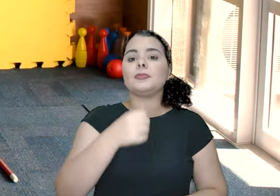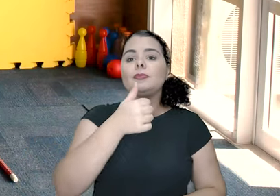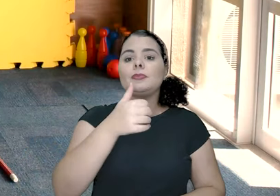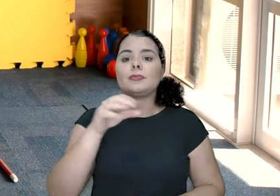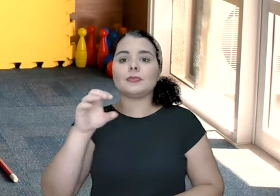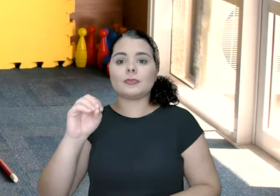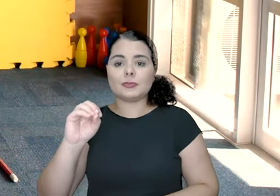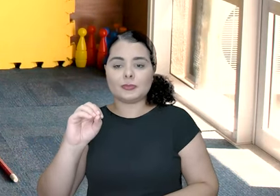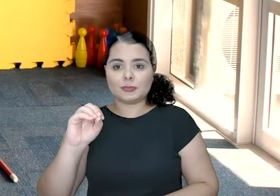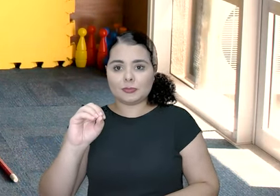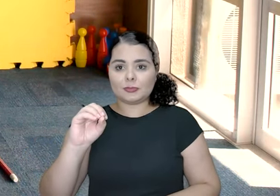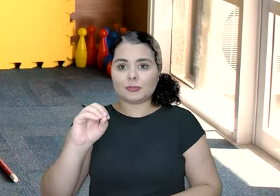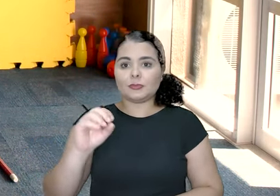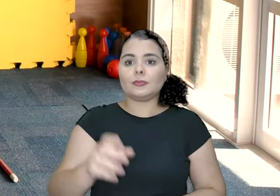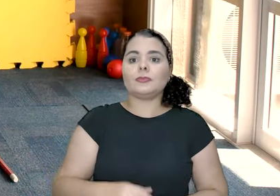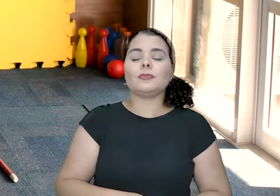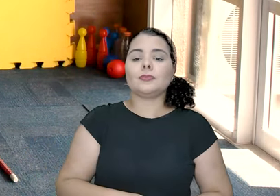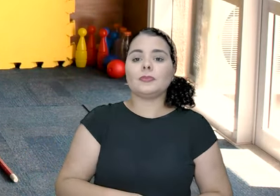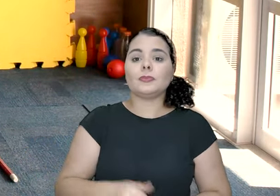dez,